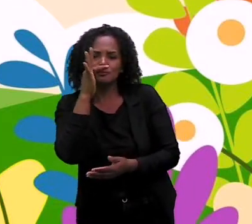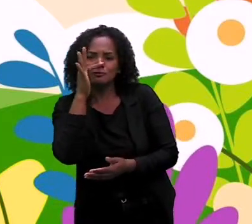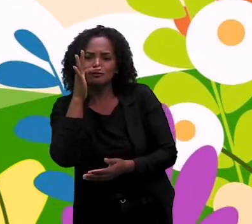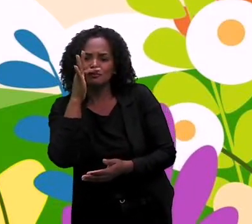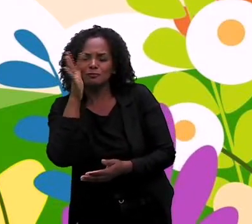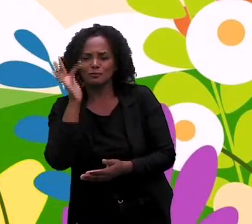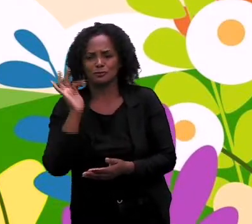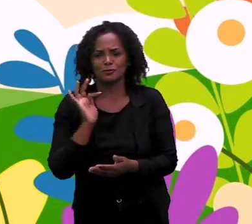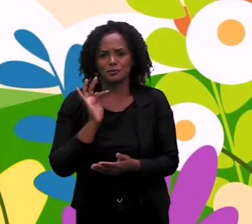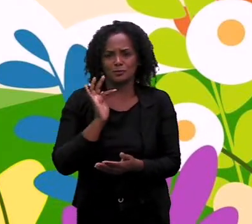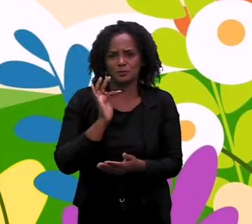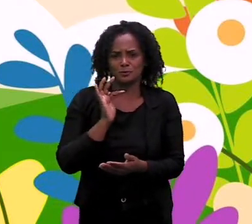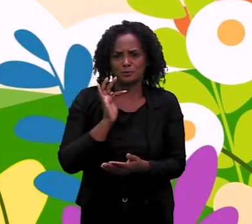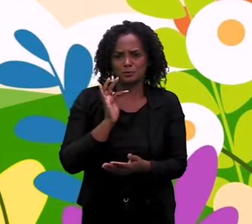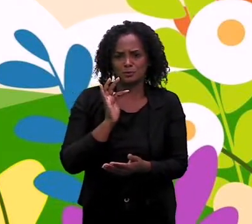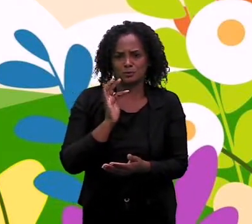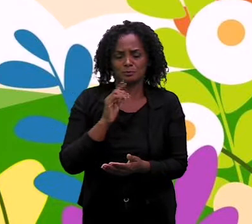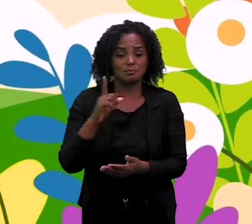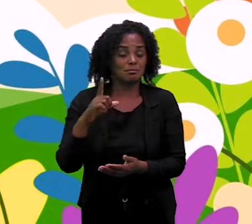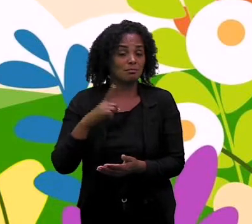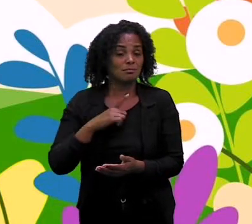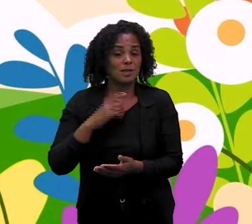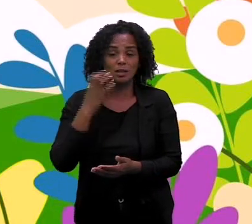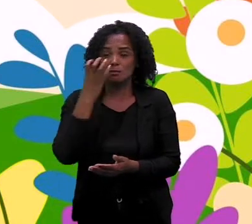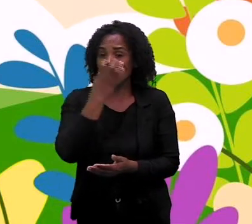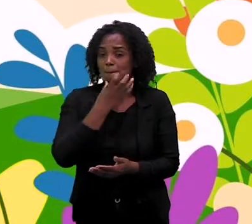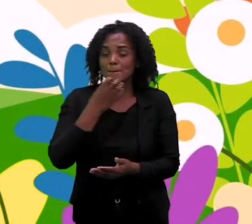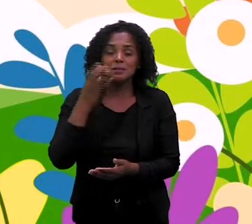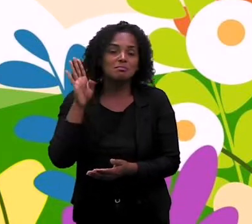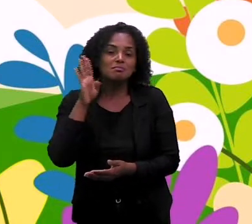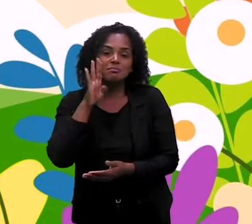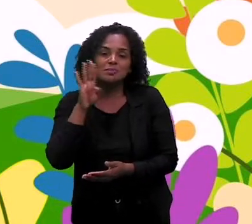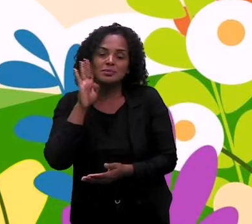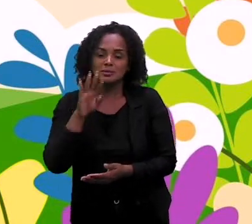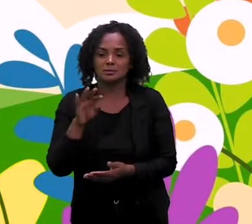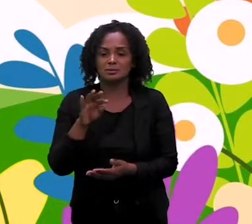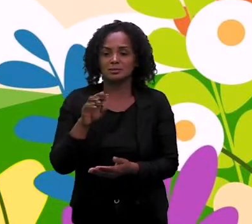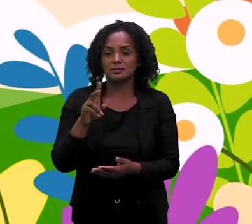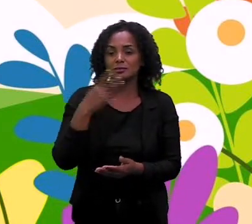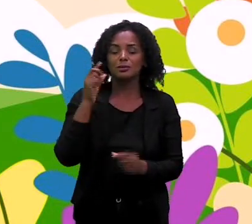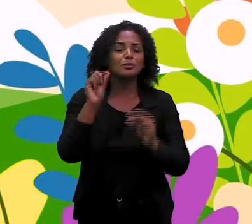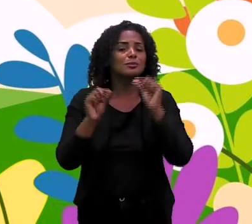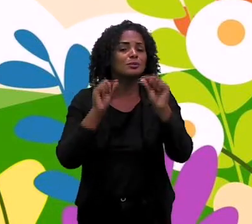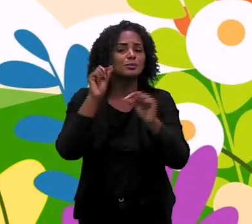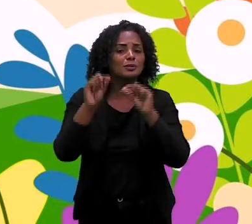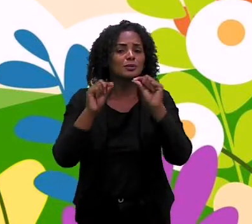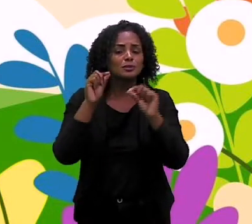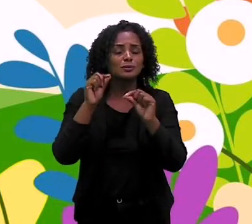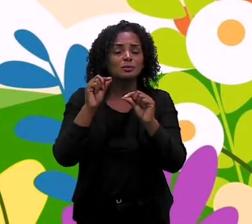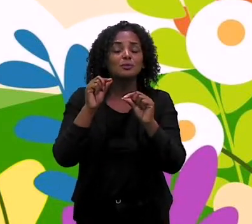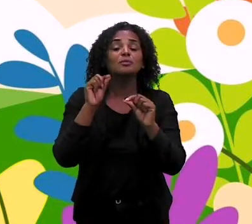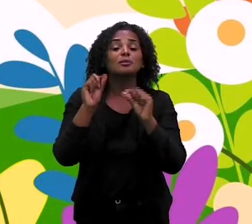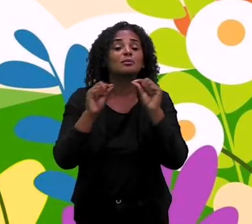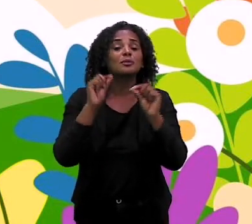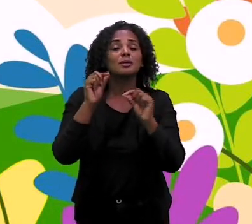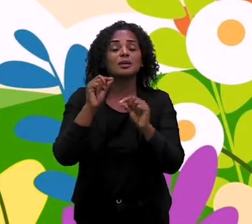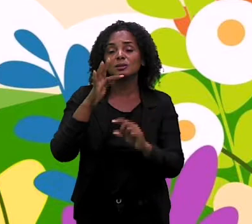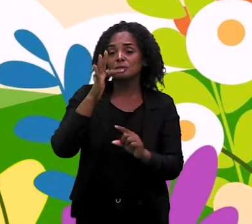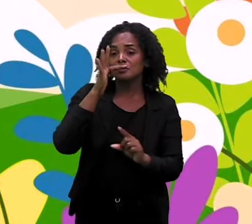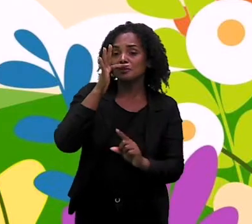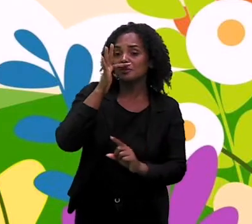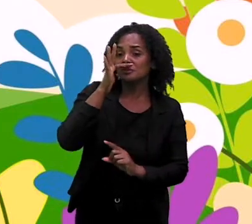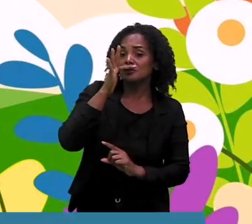flores? Tem uma música bem legal que fala sobre a primavera.